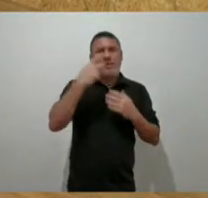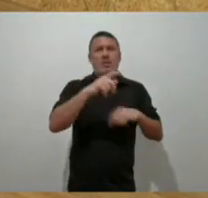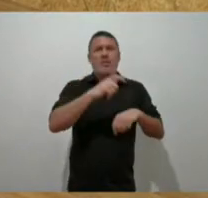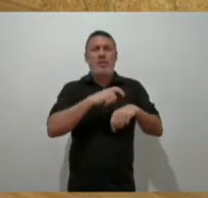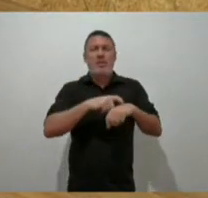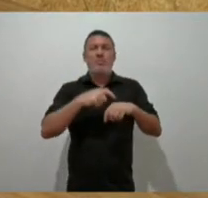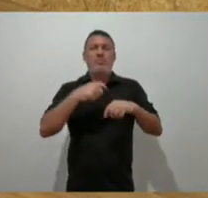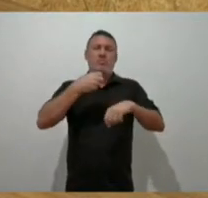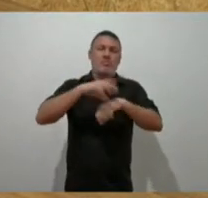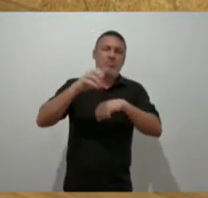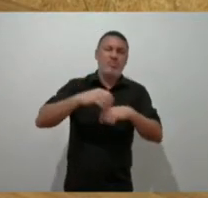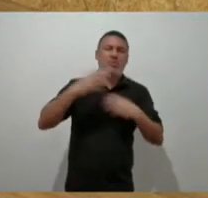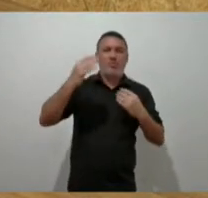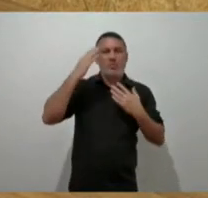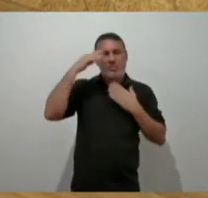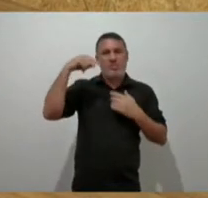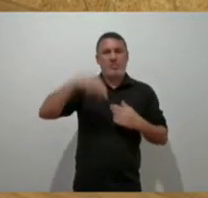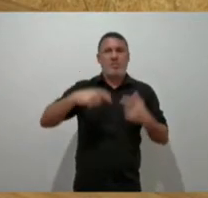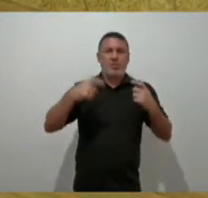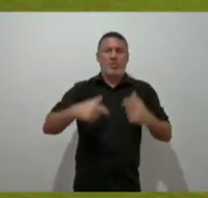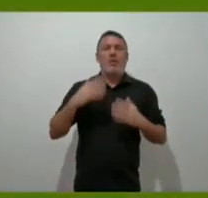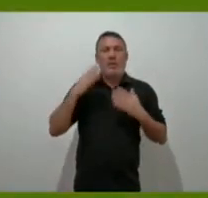IBF agradeço, viu?